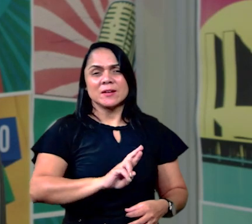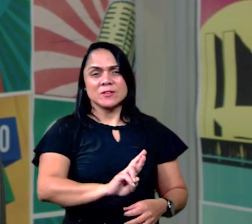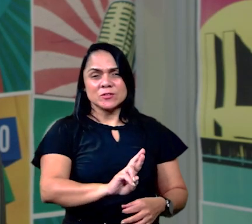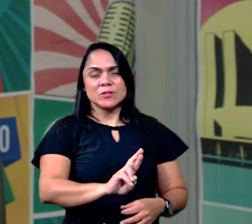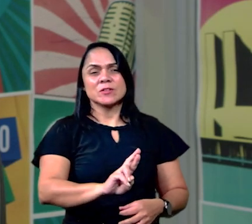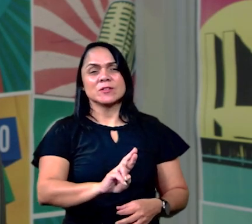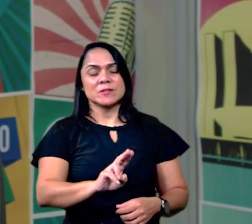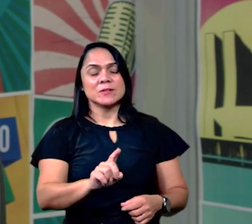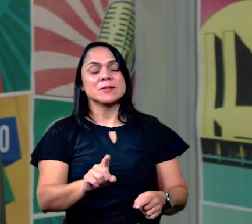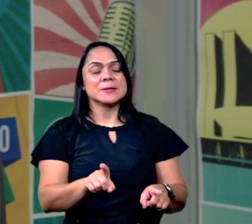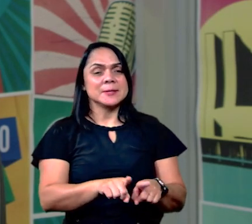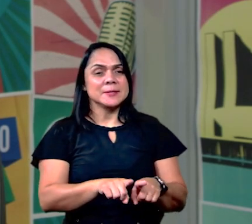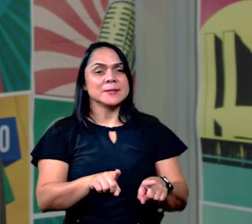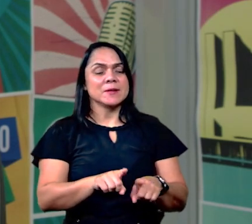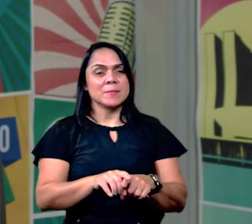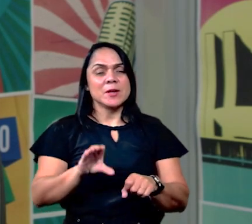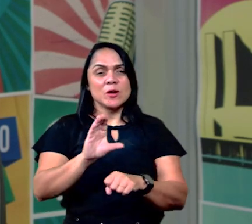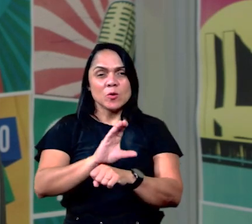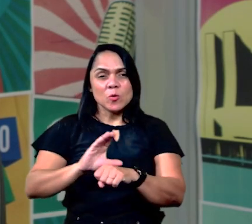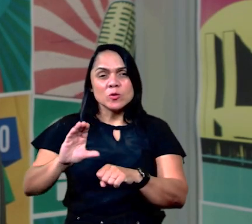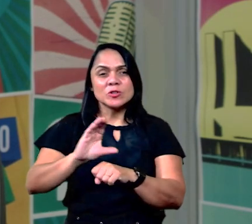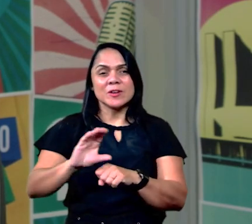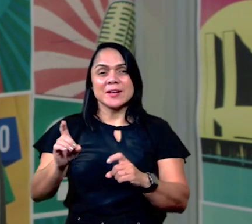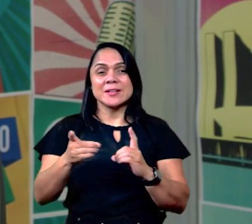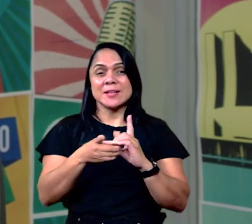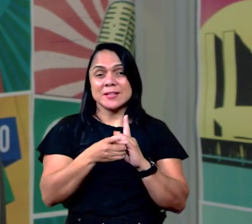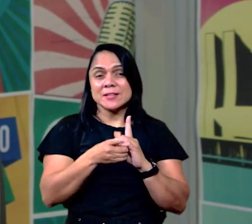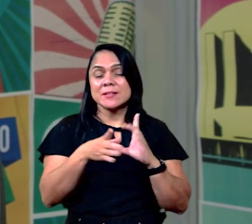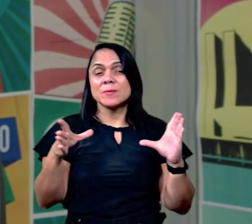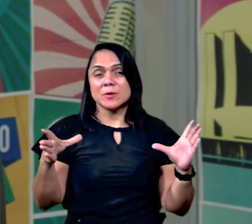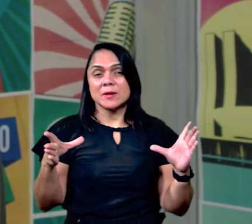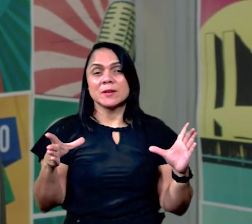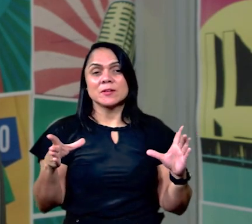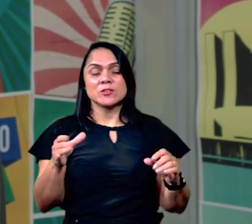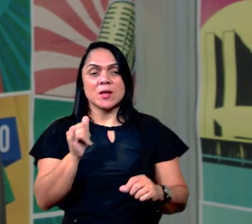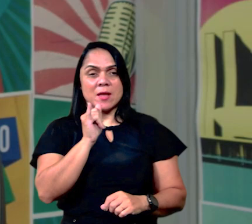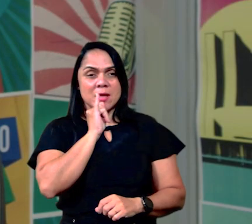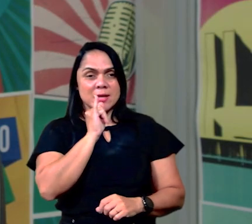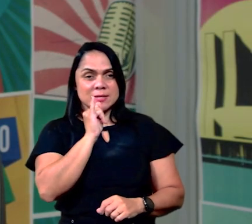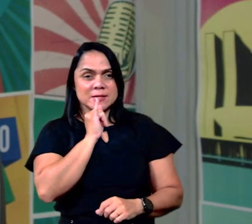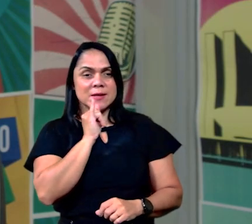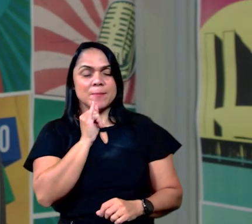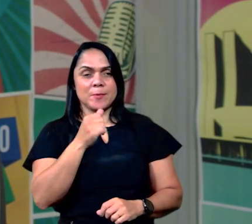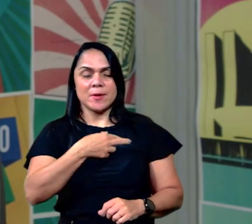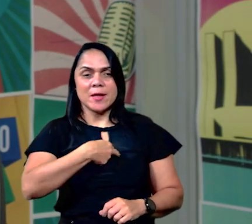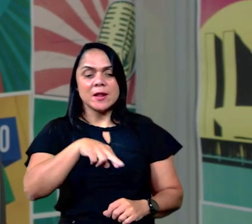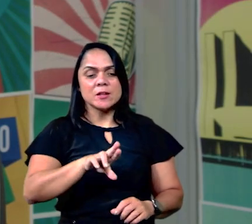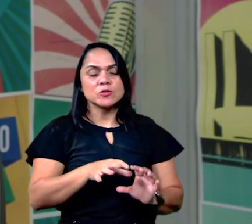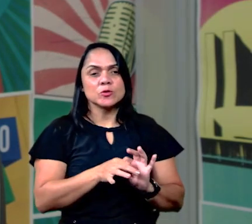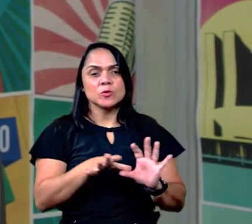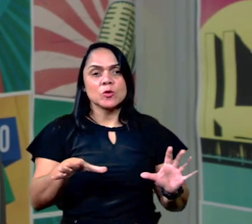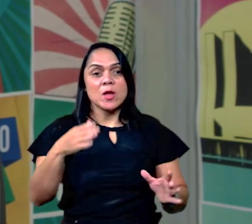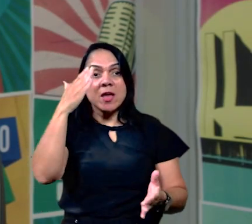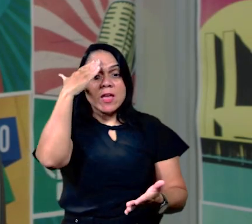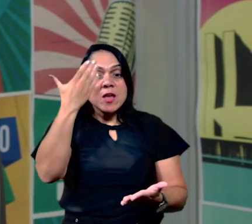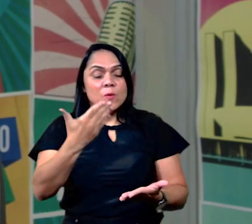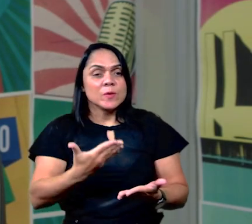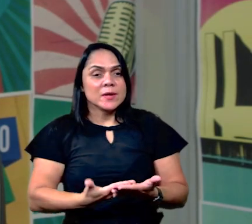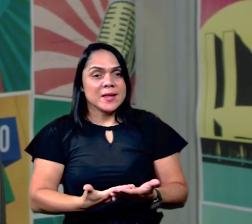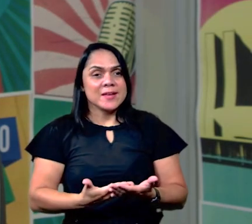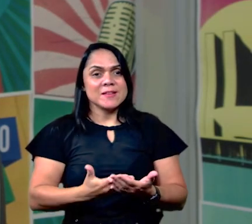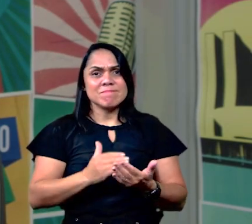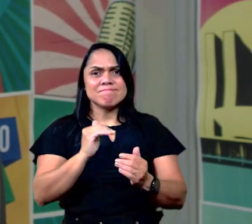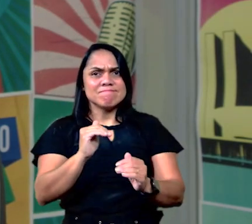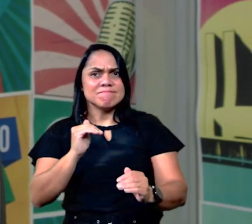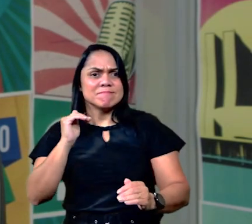mesmo constitucionais e democráticas, por exemplo, a liberdade de expressão. Então eu creio numa verdade religiosa,